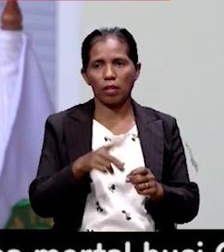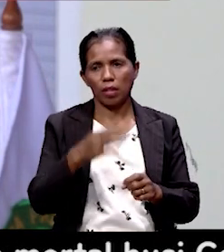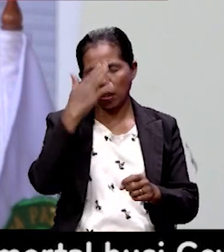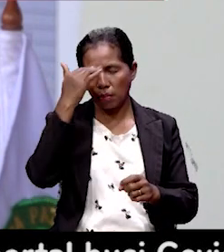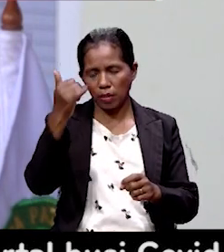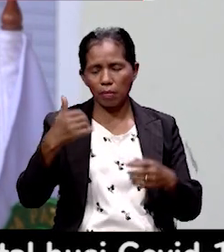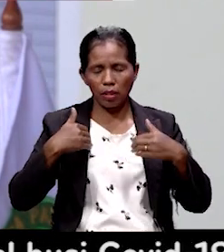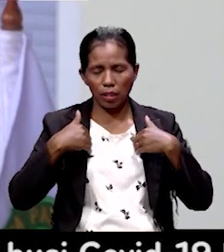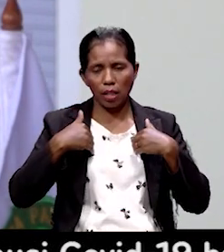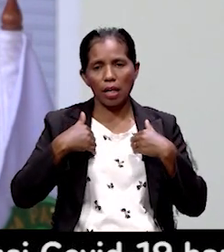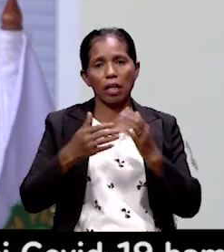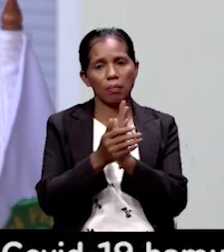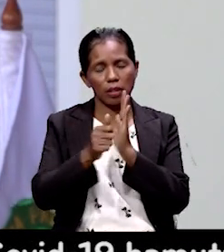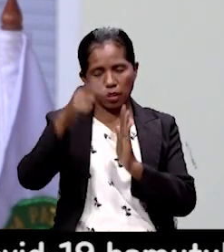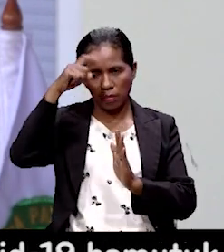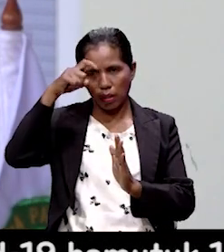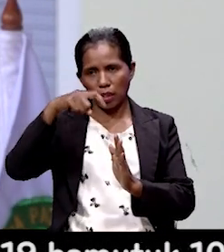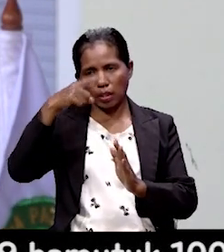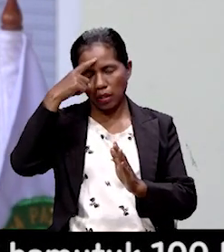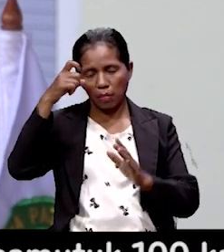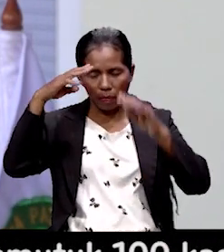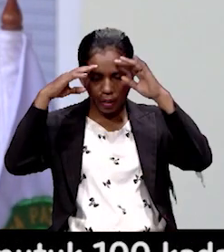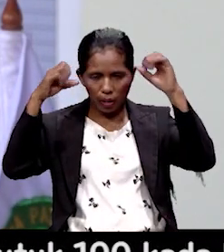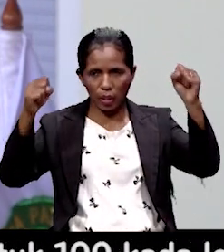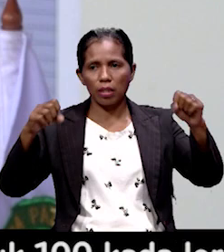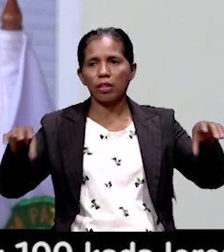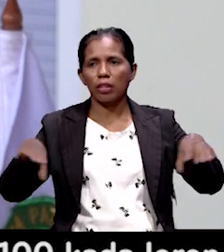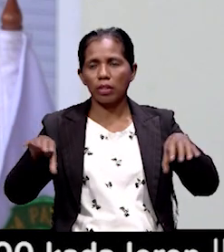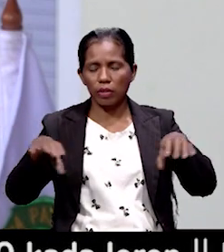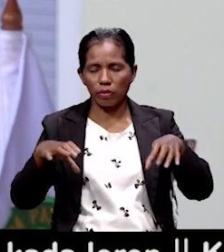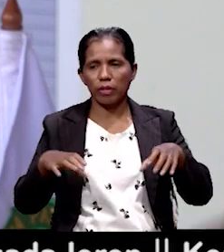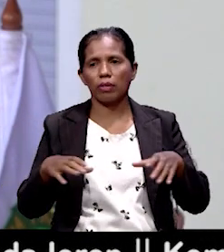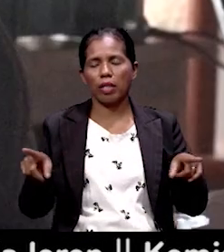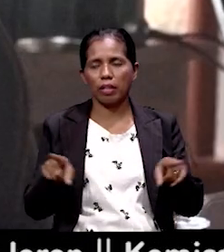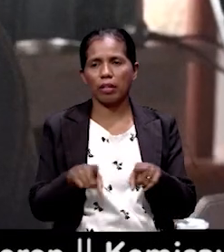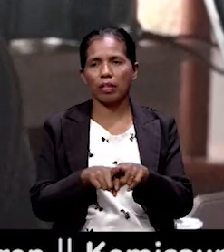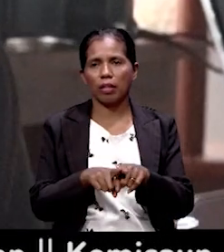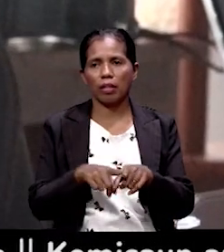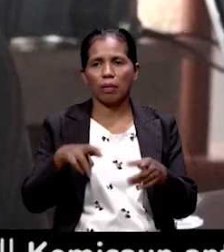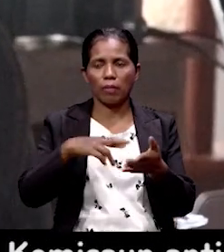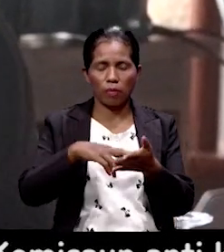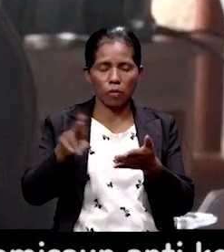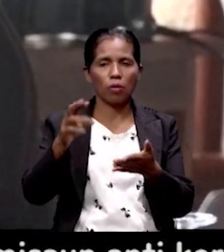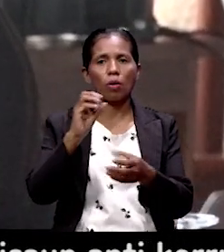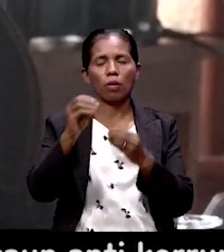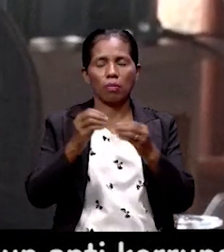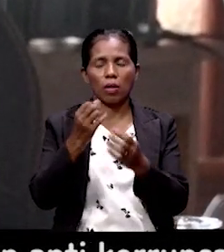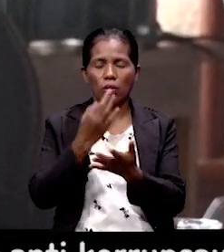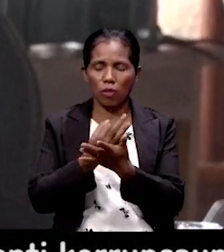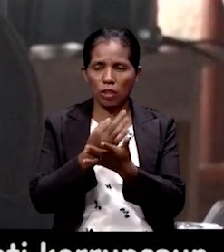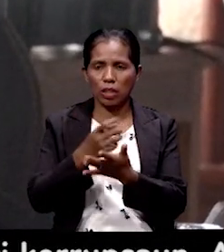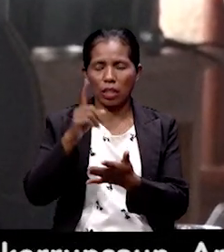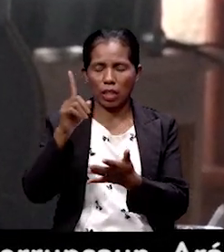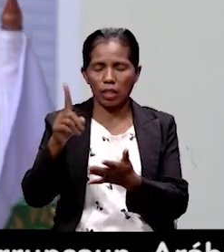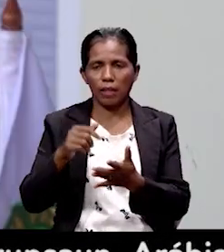capacidade intelectual. Também o Presidente, em serviço, nem se promulga o orçamento irá. Depois, o serviço se